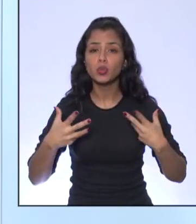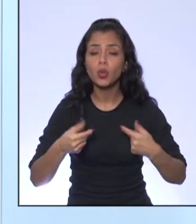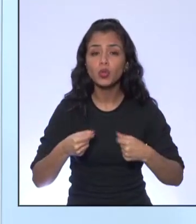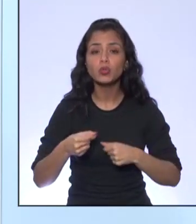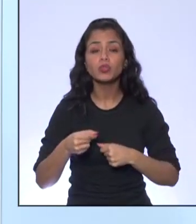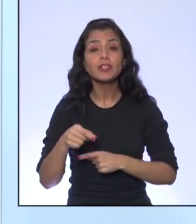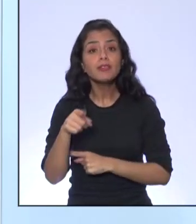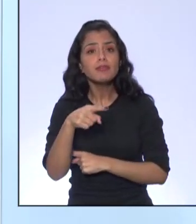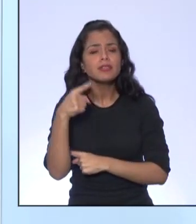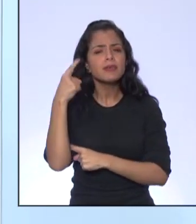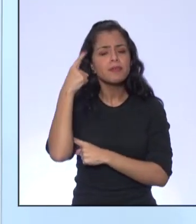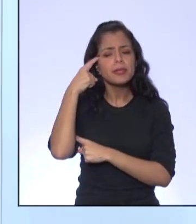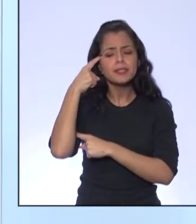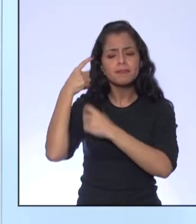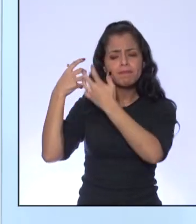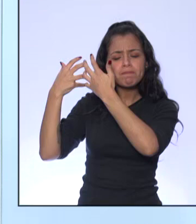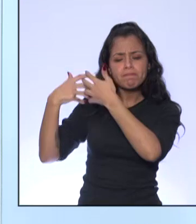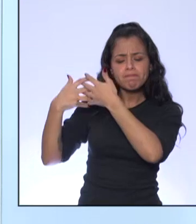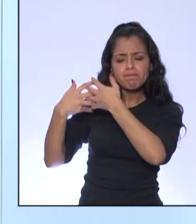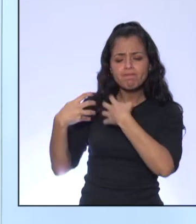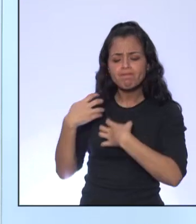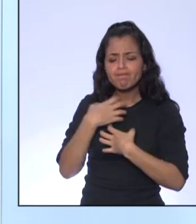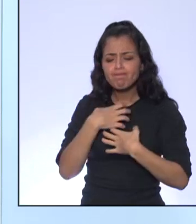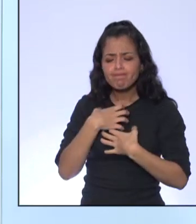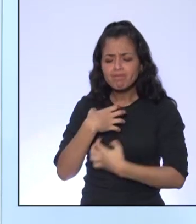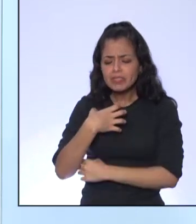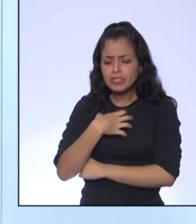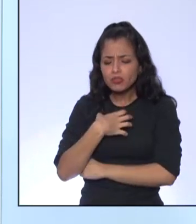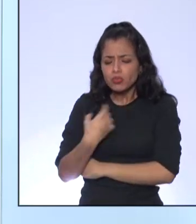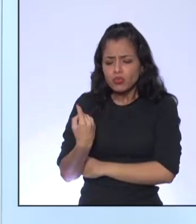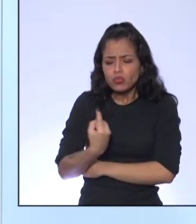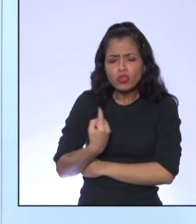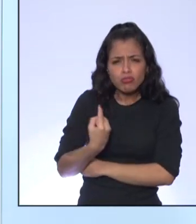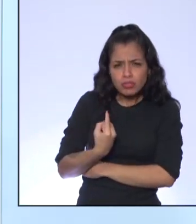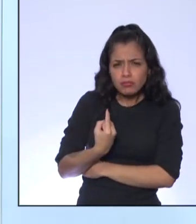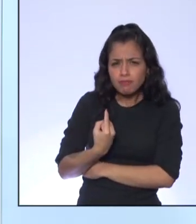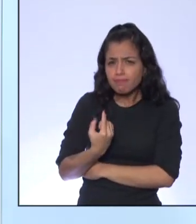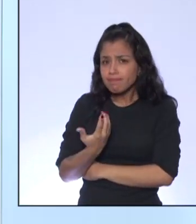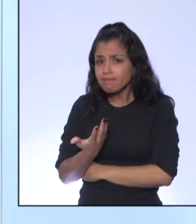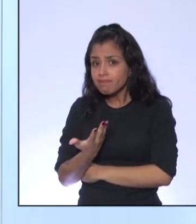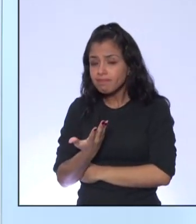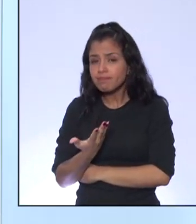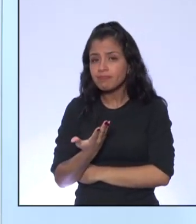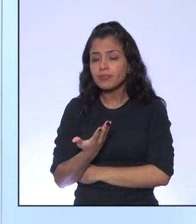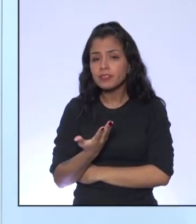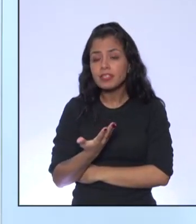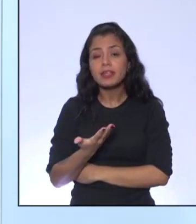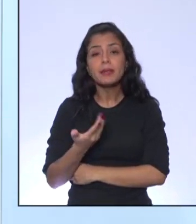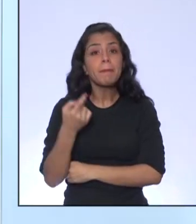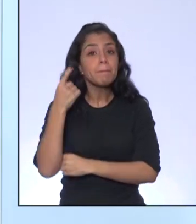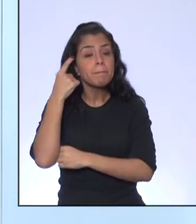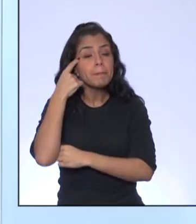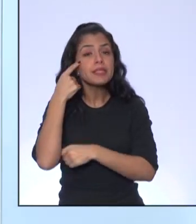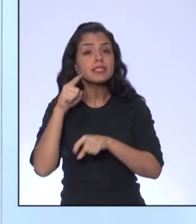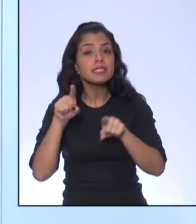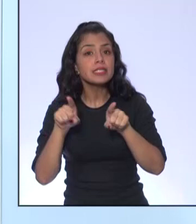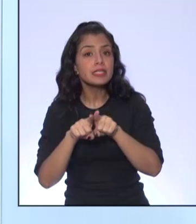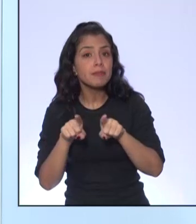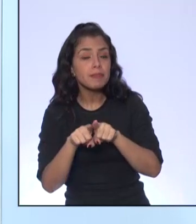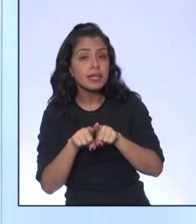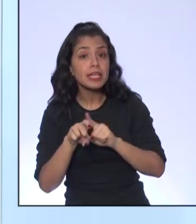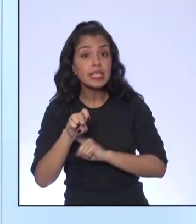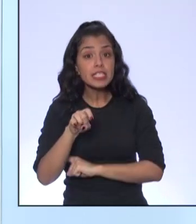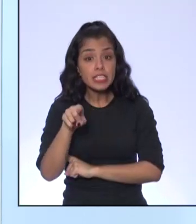pouquinho se vocês estão se sentindo sozinhos nessa jornada. E pensem, se vocês se